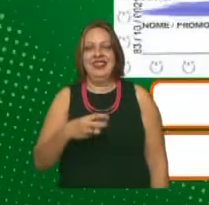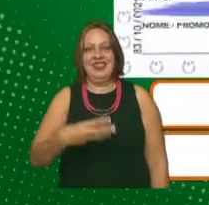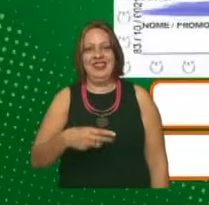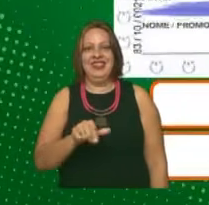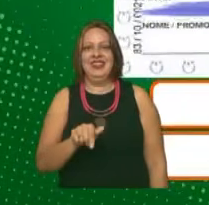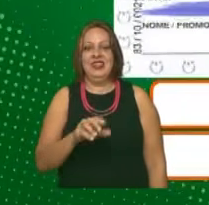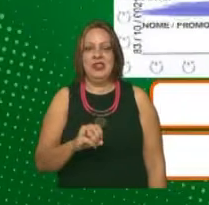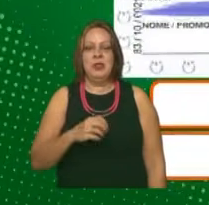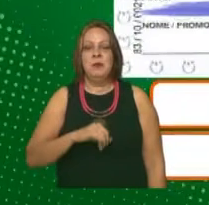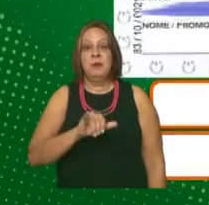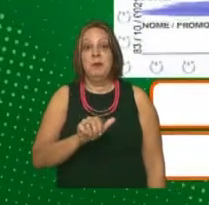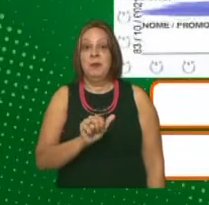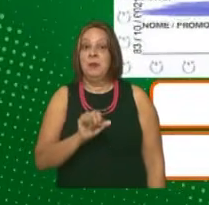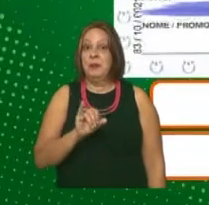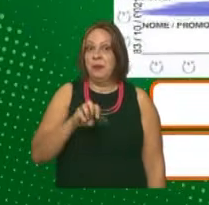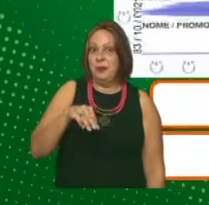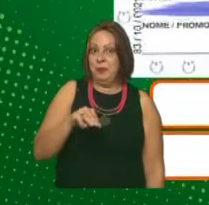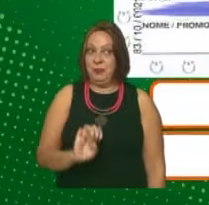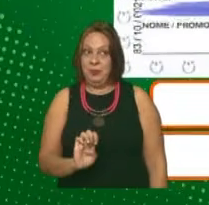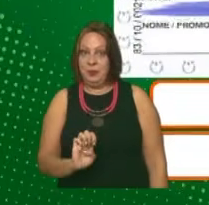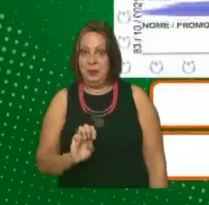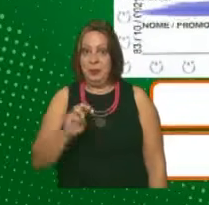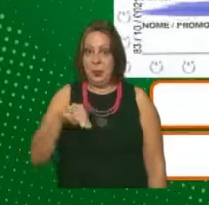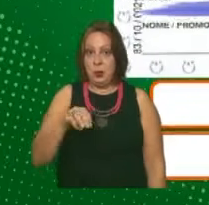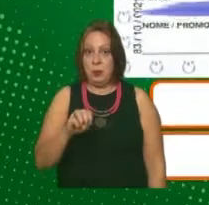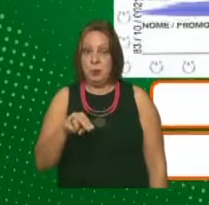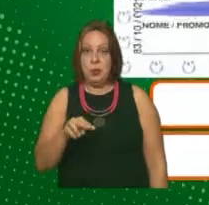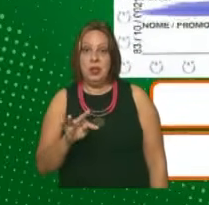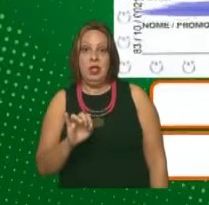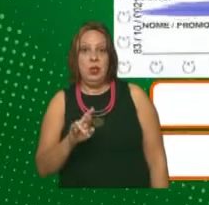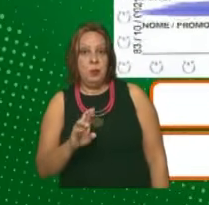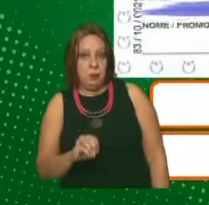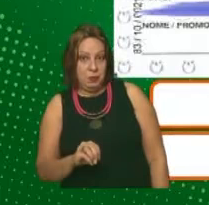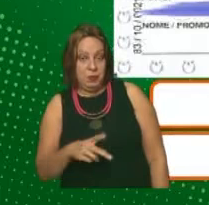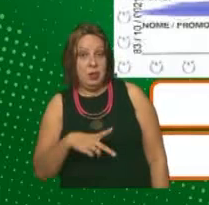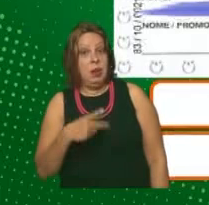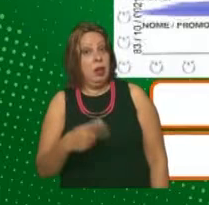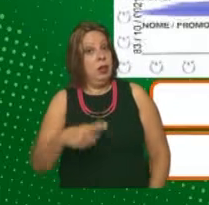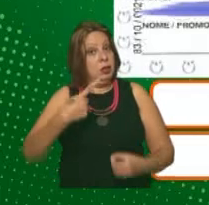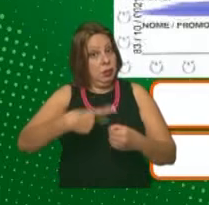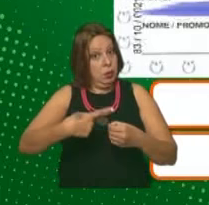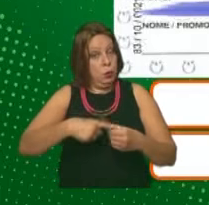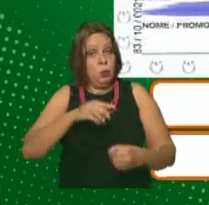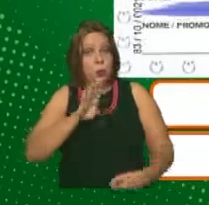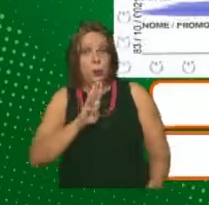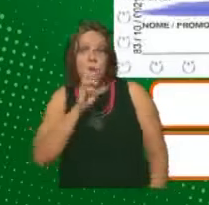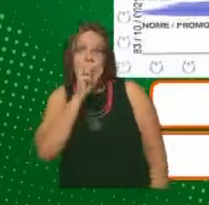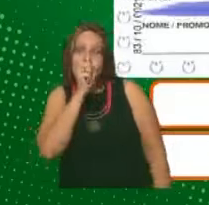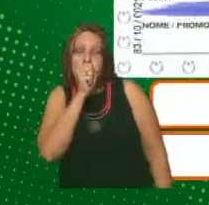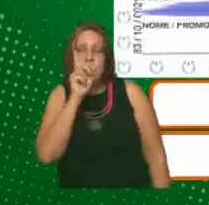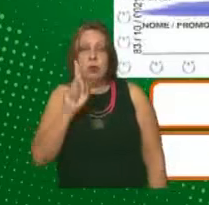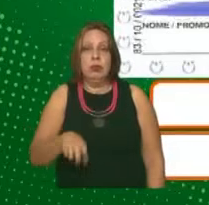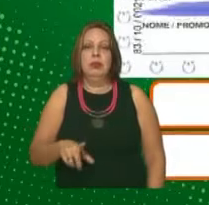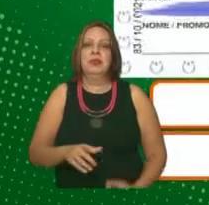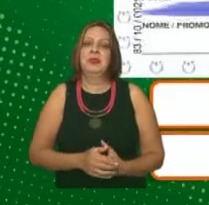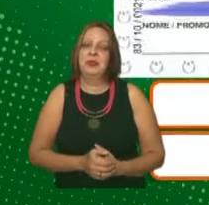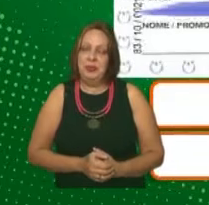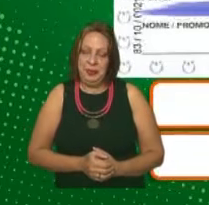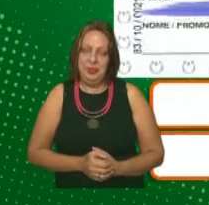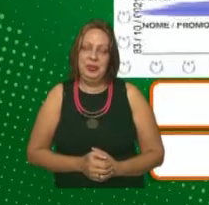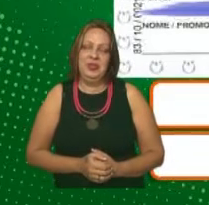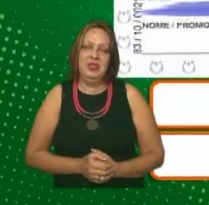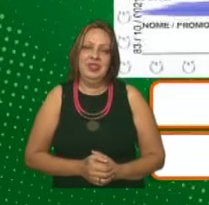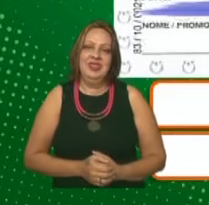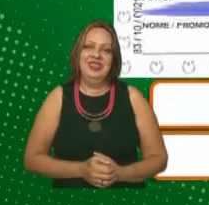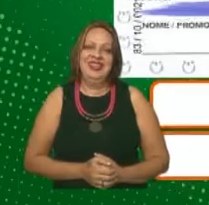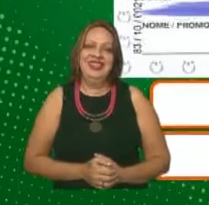045370, Jaime... Monteiro, Jaime Monteiro é de Buquim, adquiriu com Claudson Fantin, aí